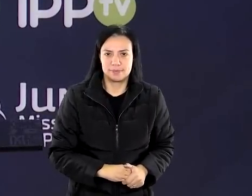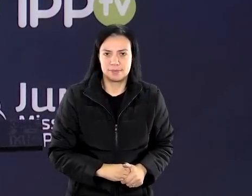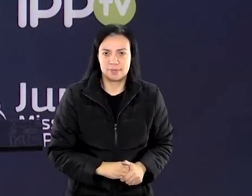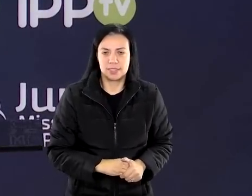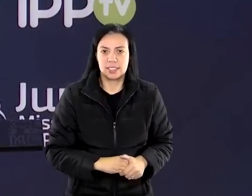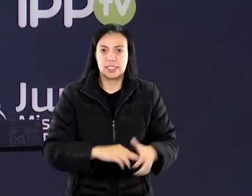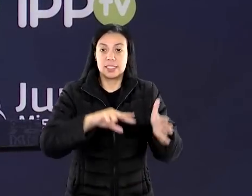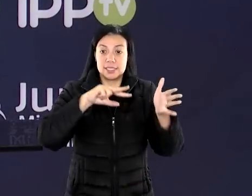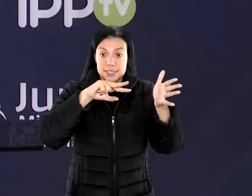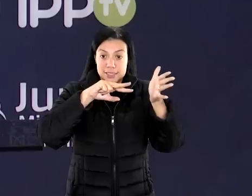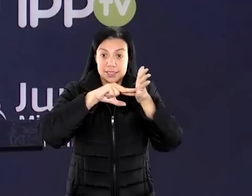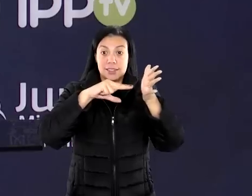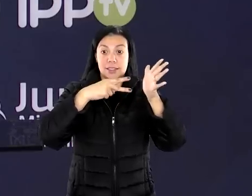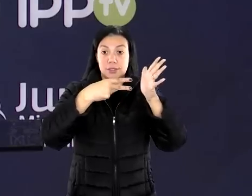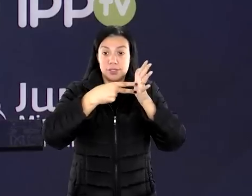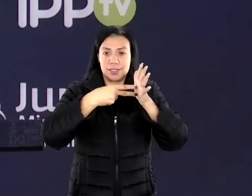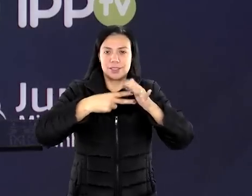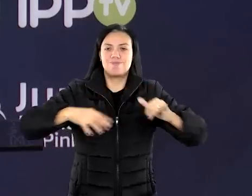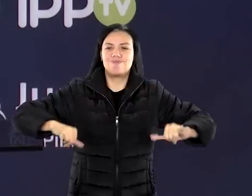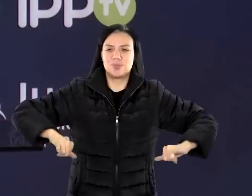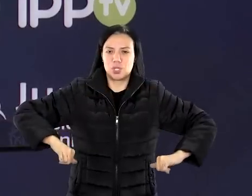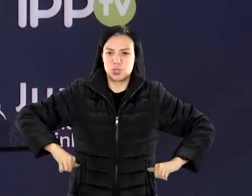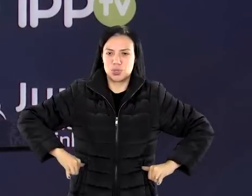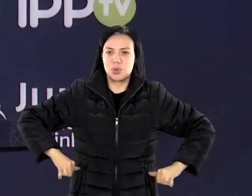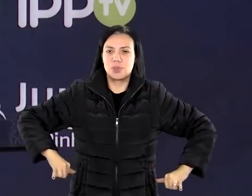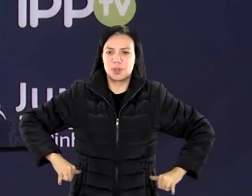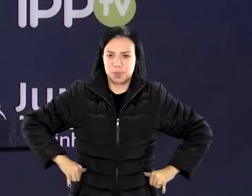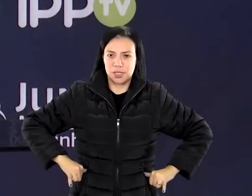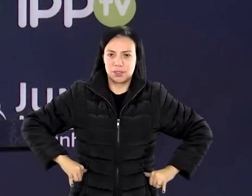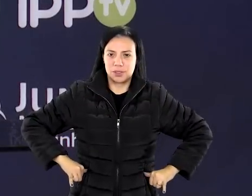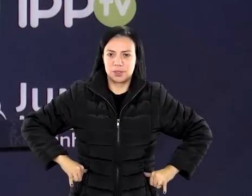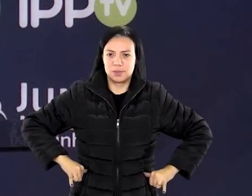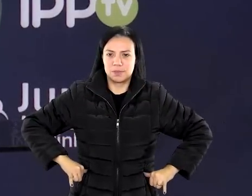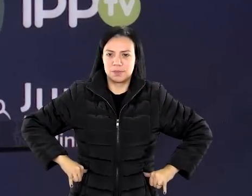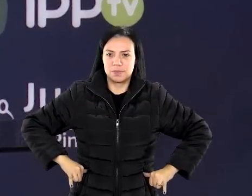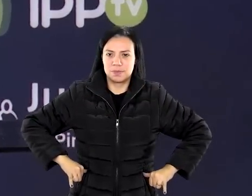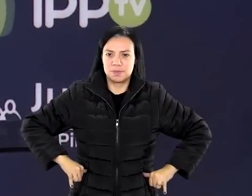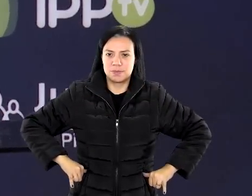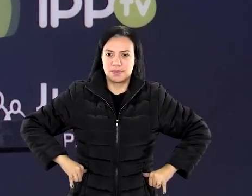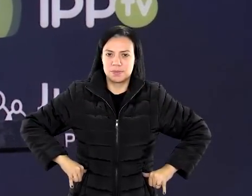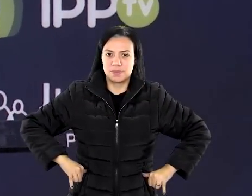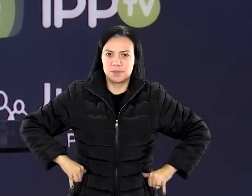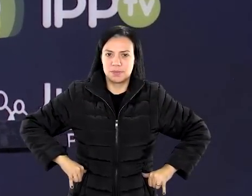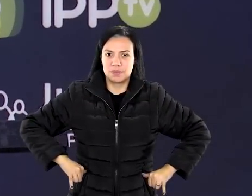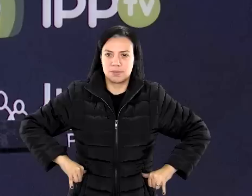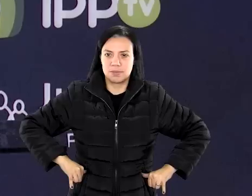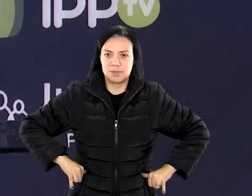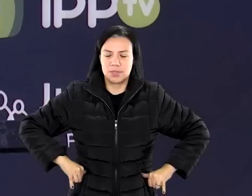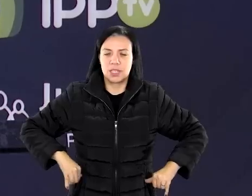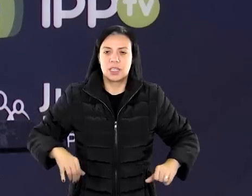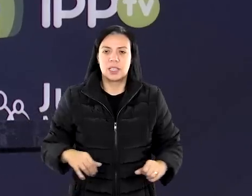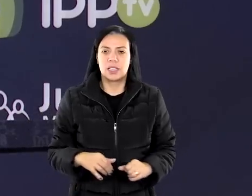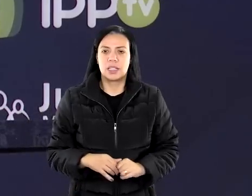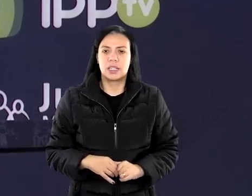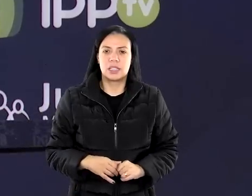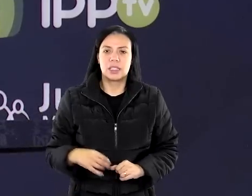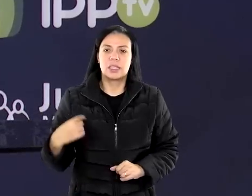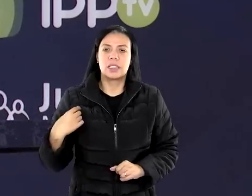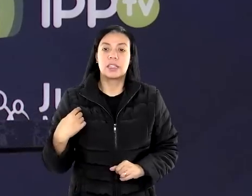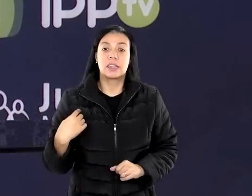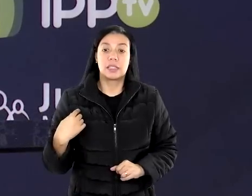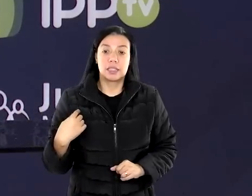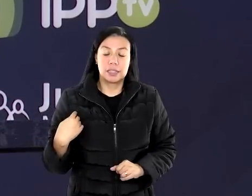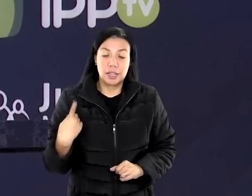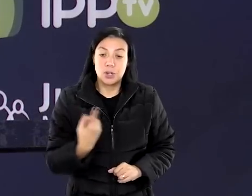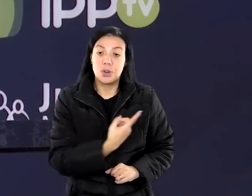significa o sofrimento que resulta da sua união com